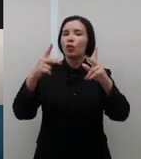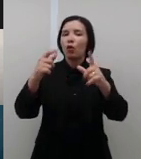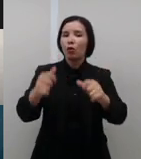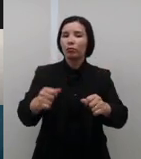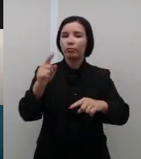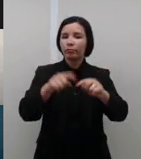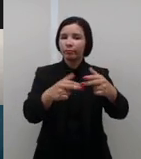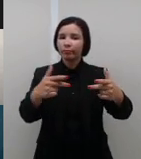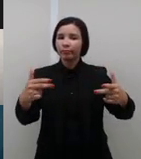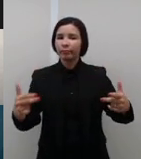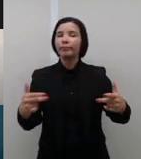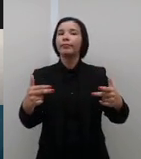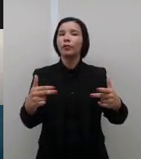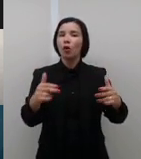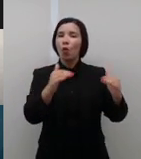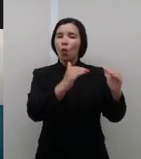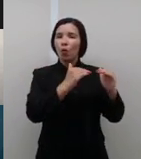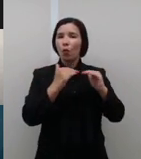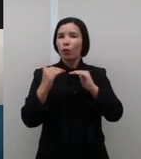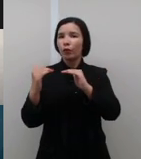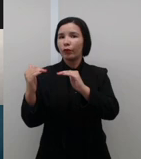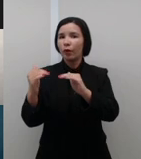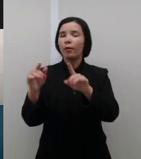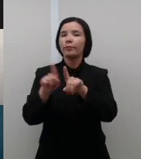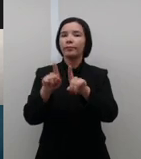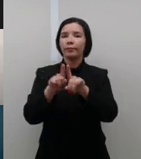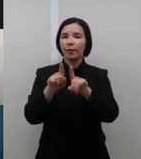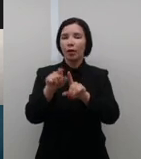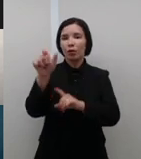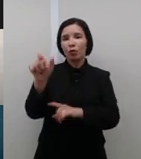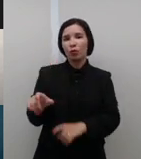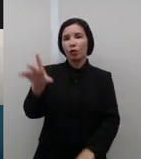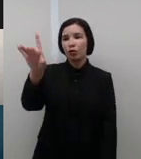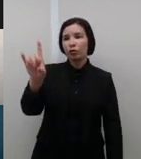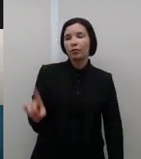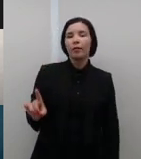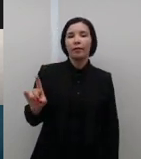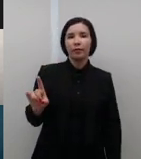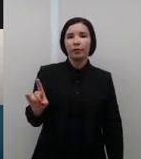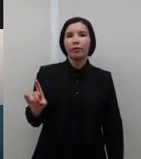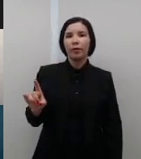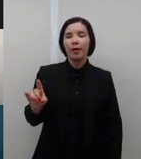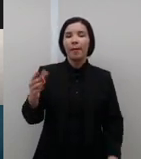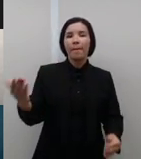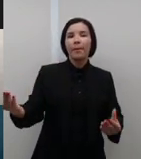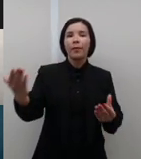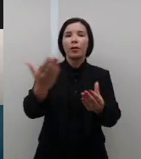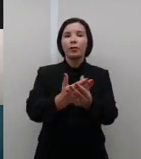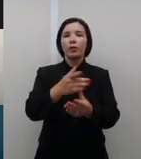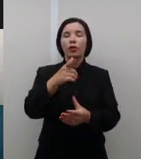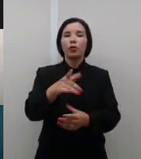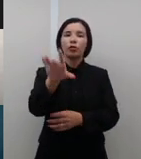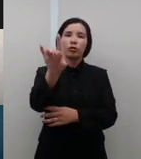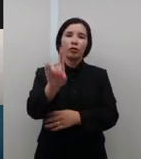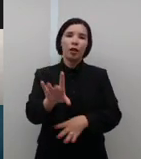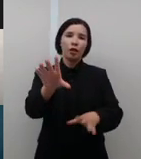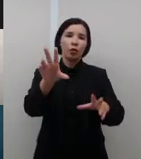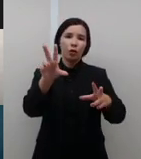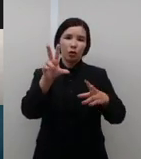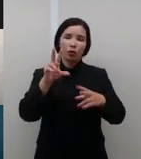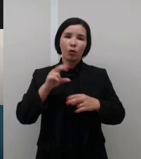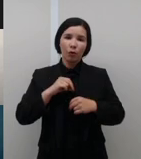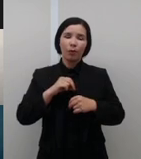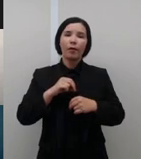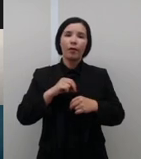modo uniforme, ferindo consequentemente o direito subjetivo adquirido pelo impetrante, direito incorporado definitivamente ao seu